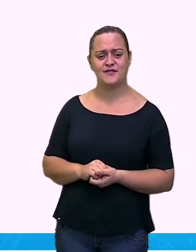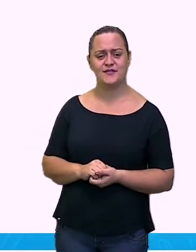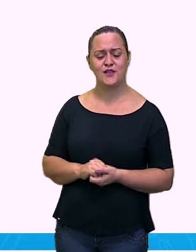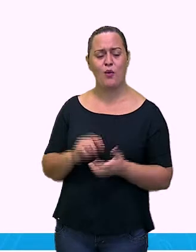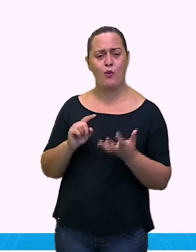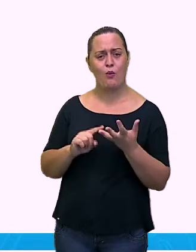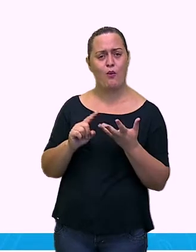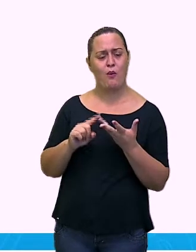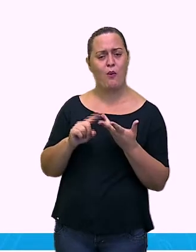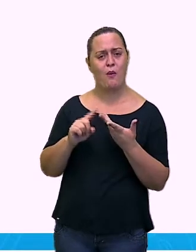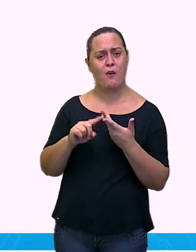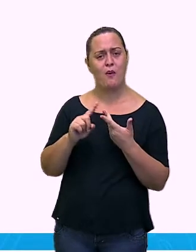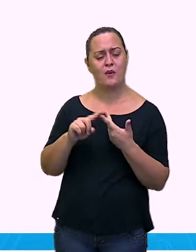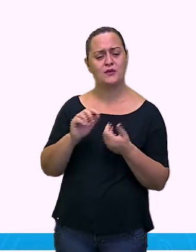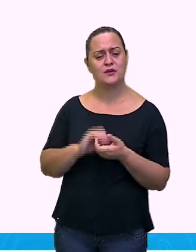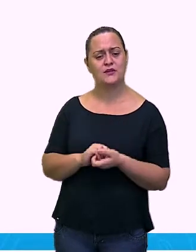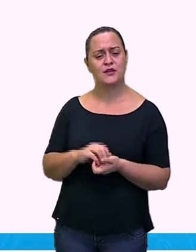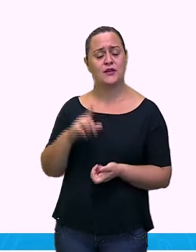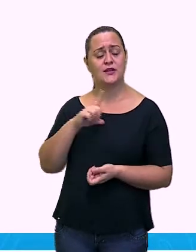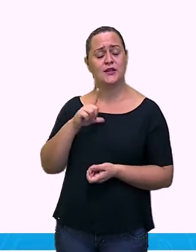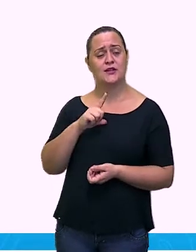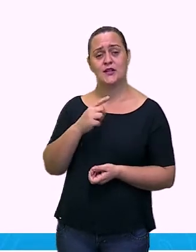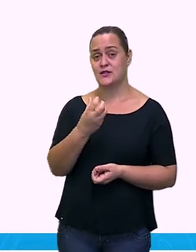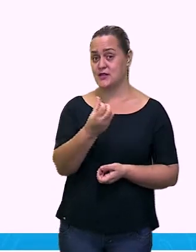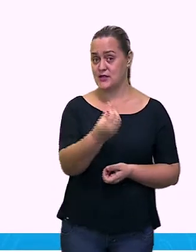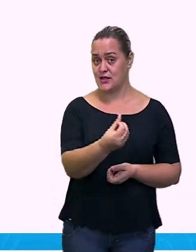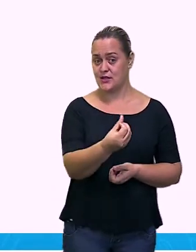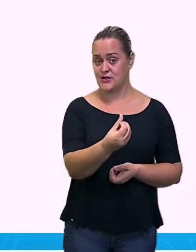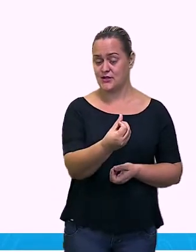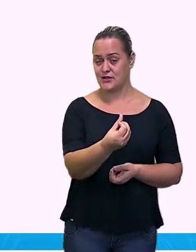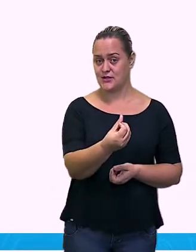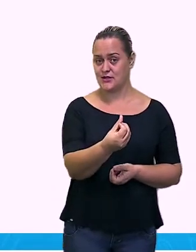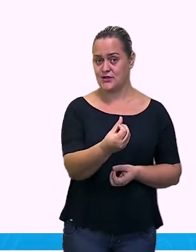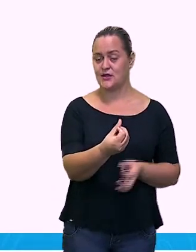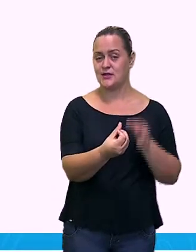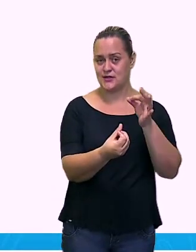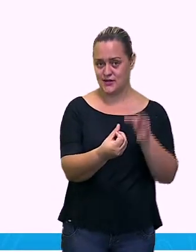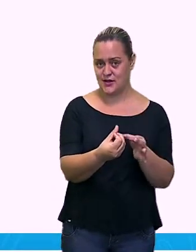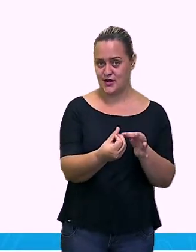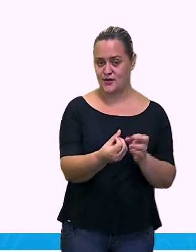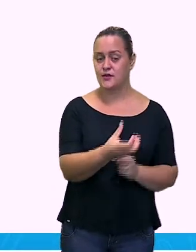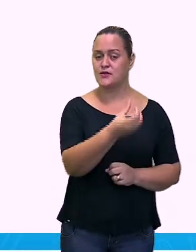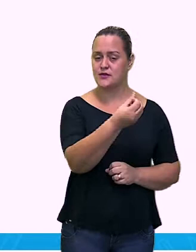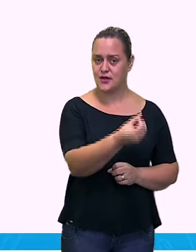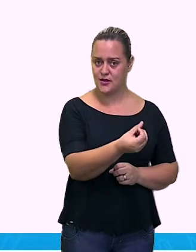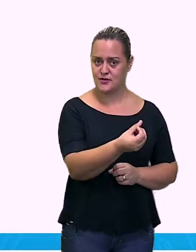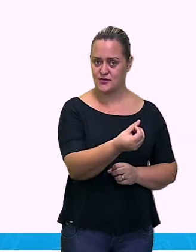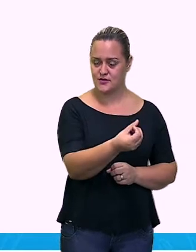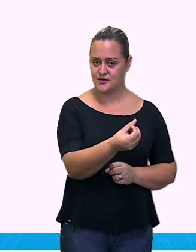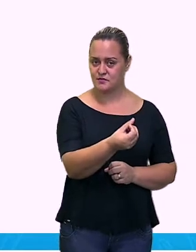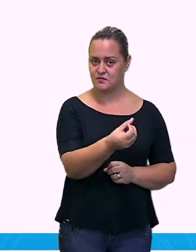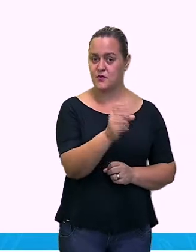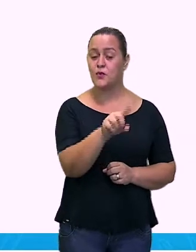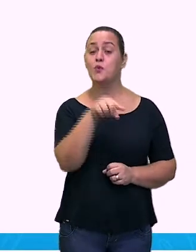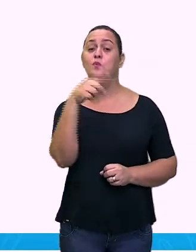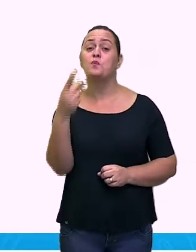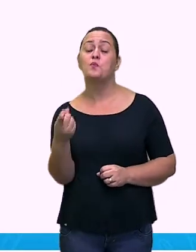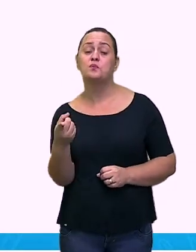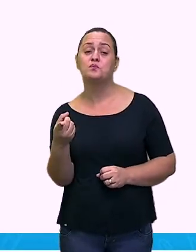3 4 5 6 quantos pedaços tem aqui seis